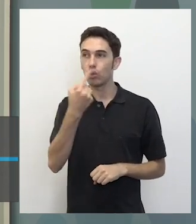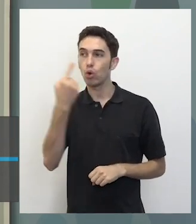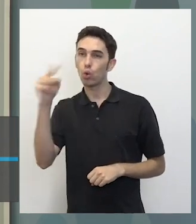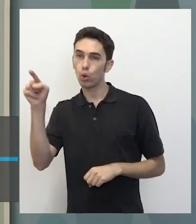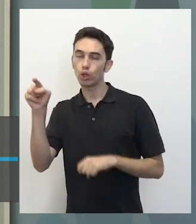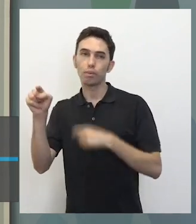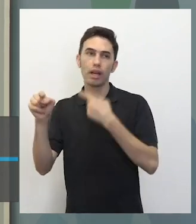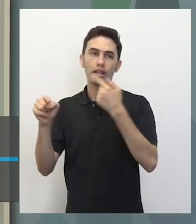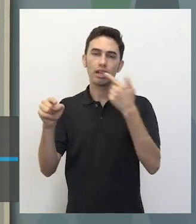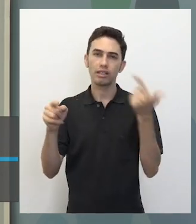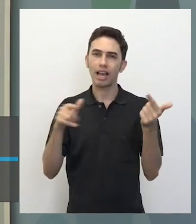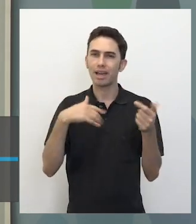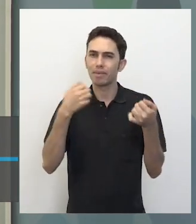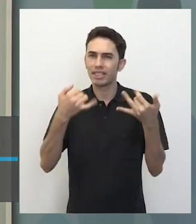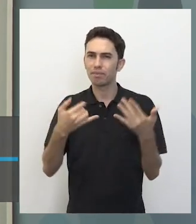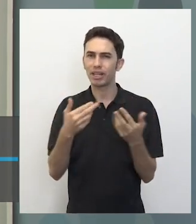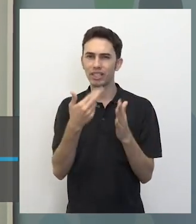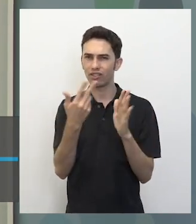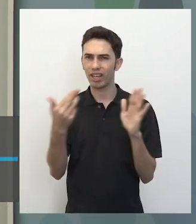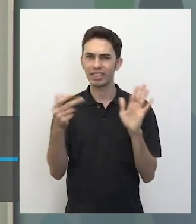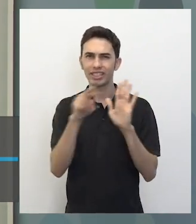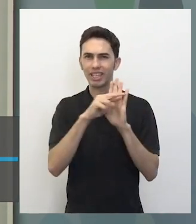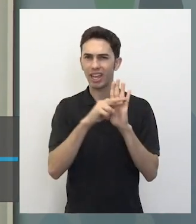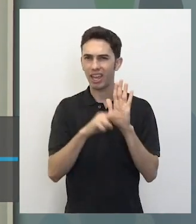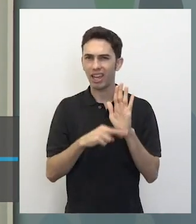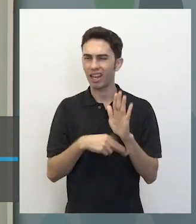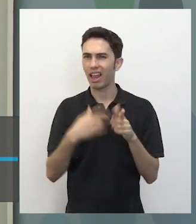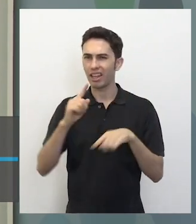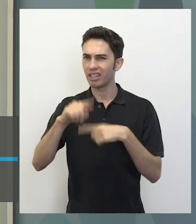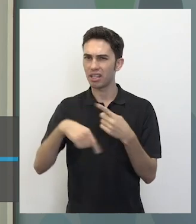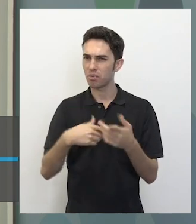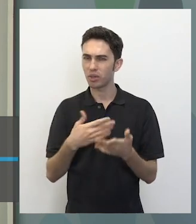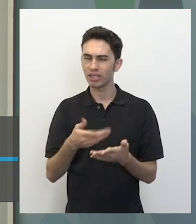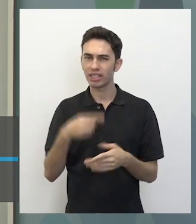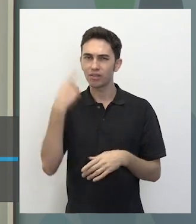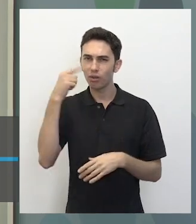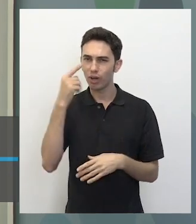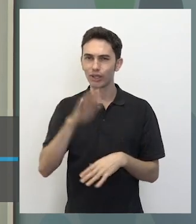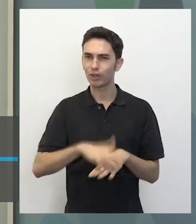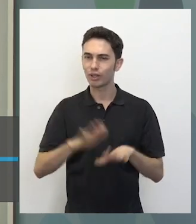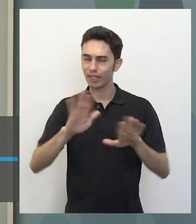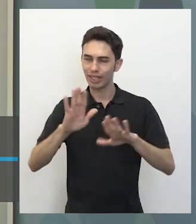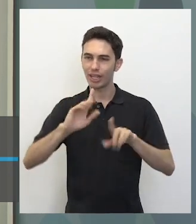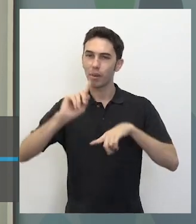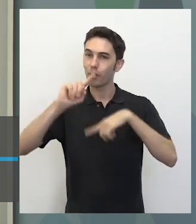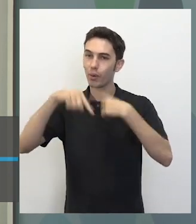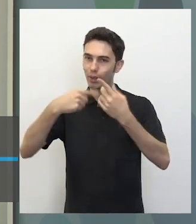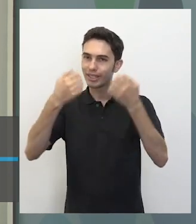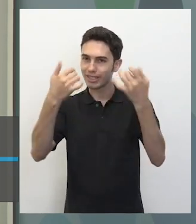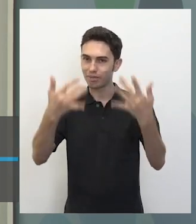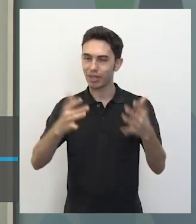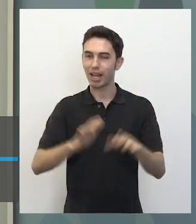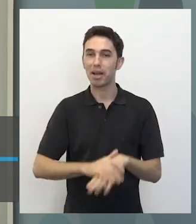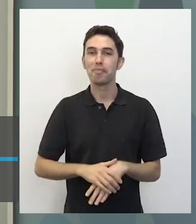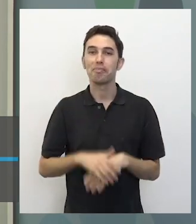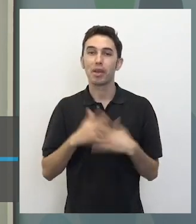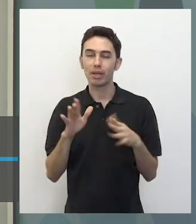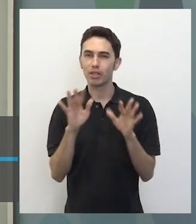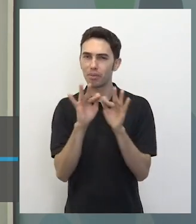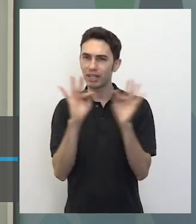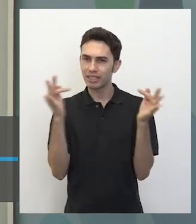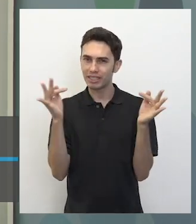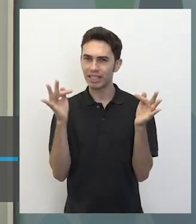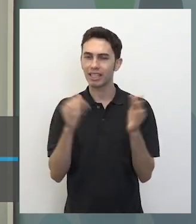oxítona, paroxítona, proparoxítona, deixar pra lá, né? Senão eles vão ficar doidos comigo aqui. Eu falo assim, essa professora é louca. Então, mas só pra ficar assim,